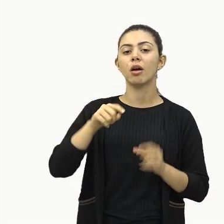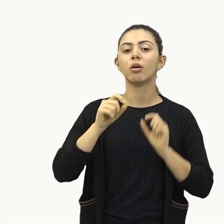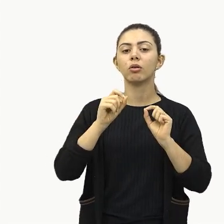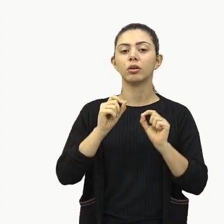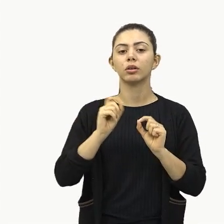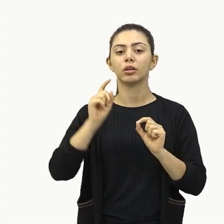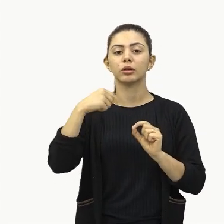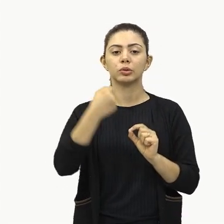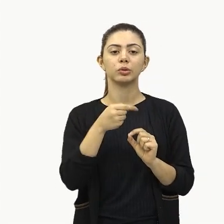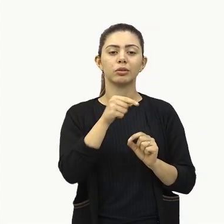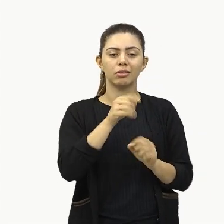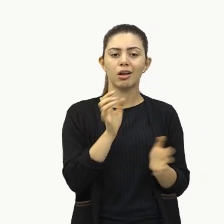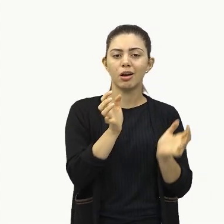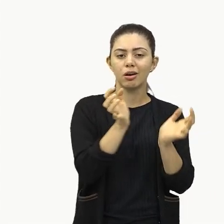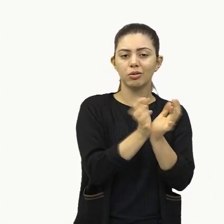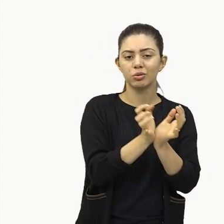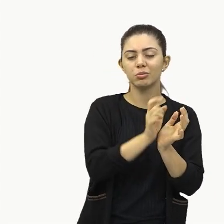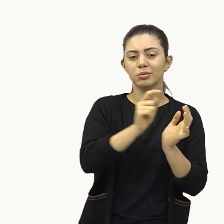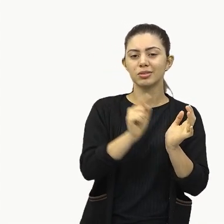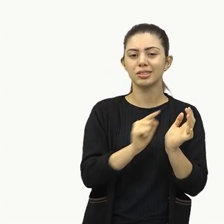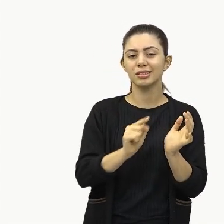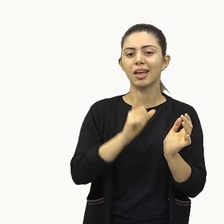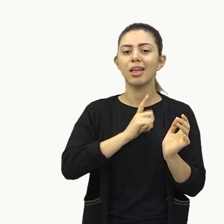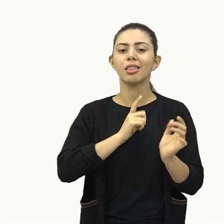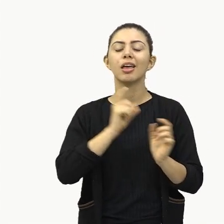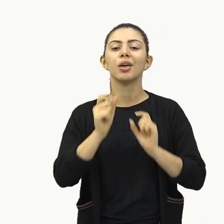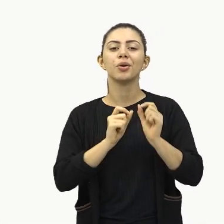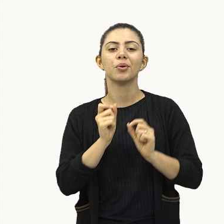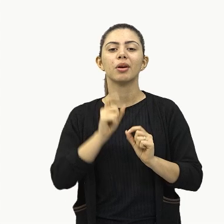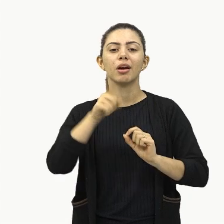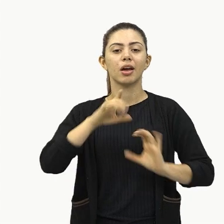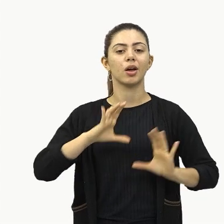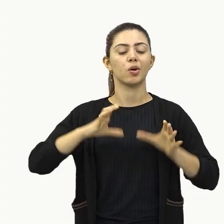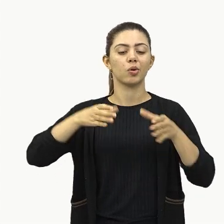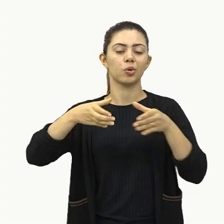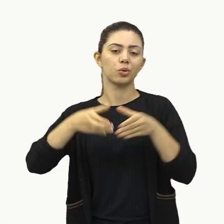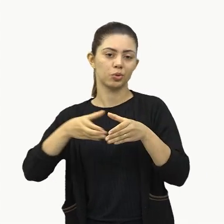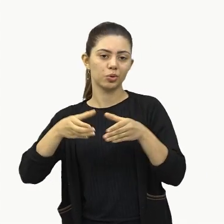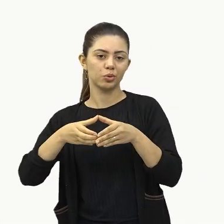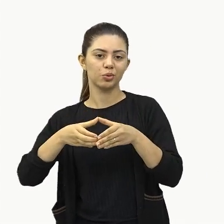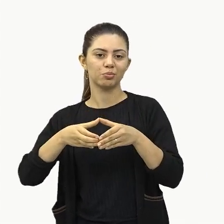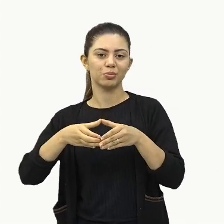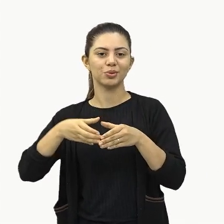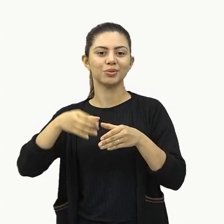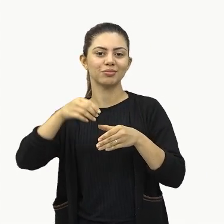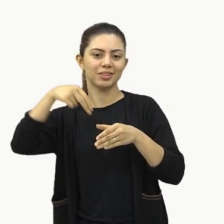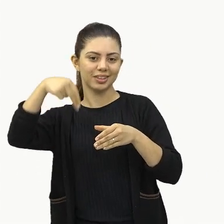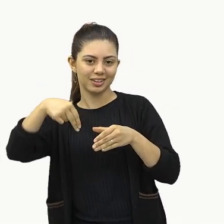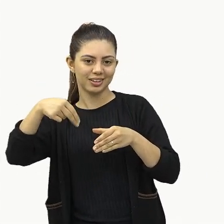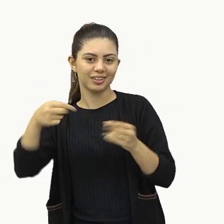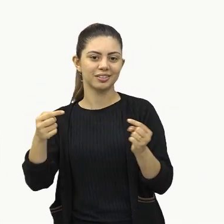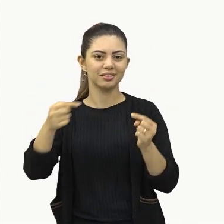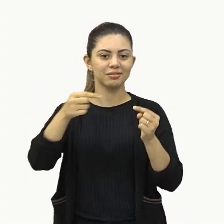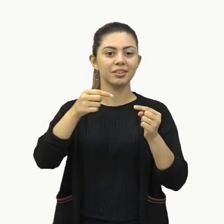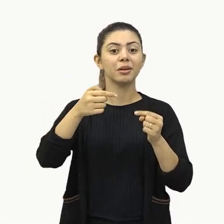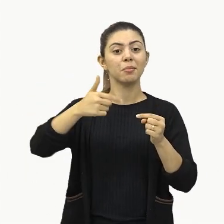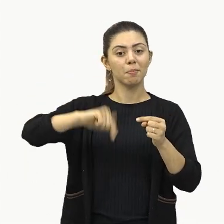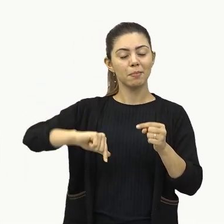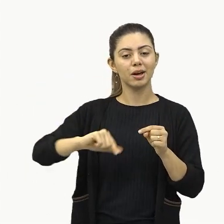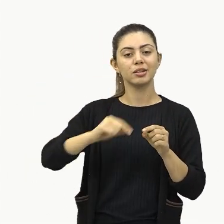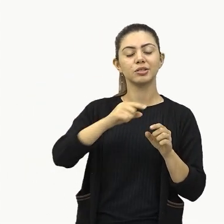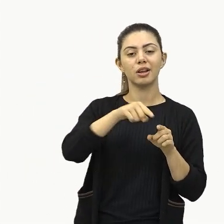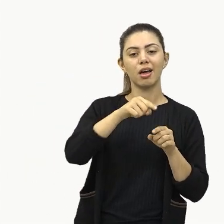nos inteiros, quem mora? Vai morar o conjunto dos números naturais e os números